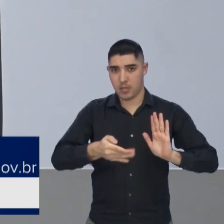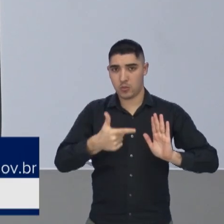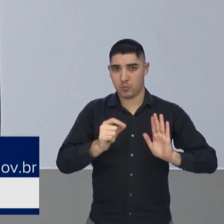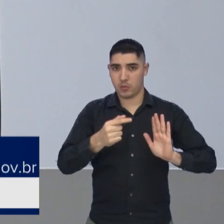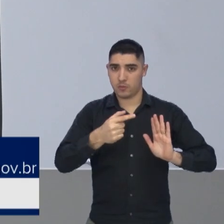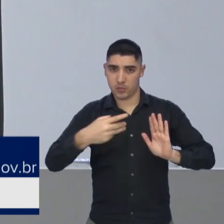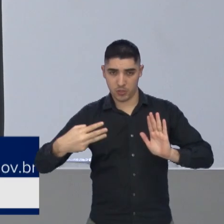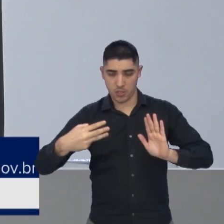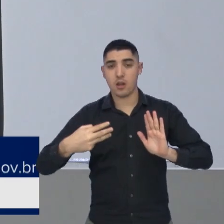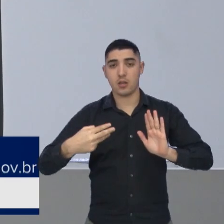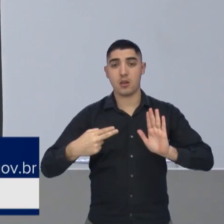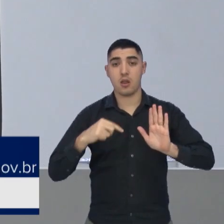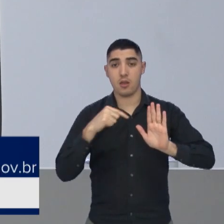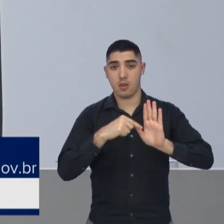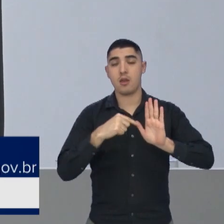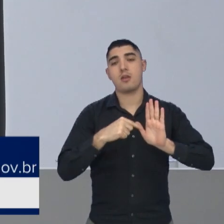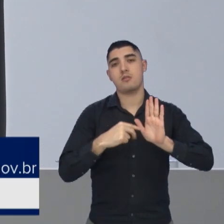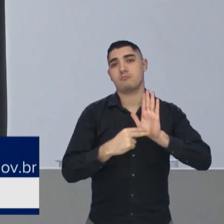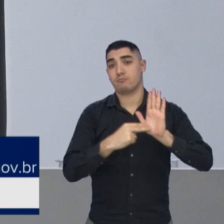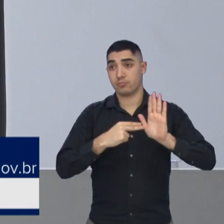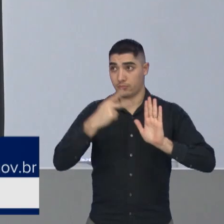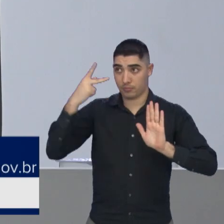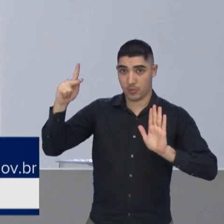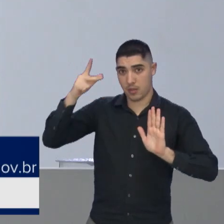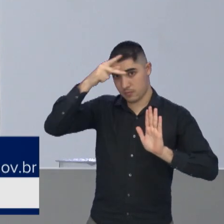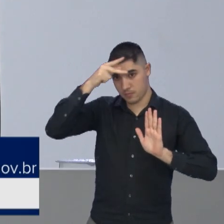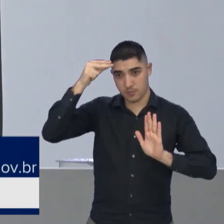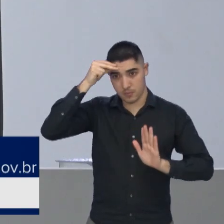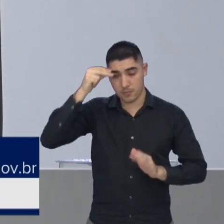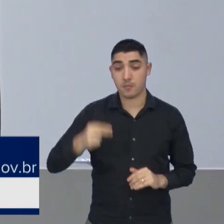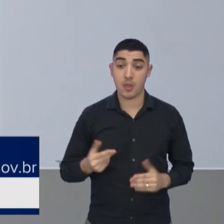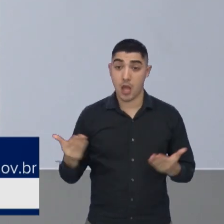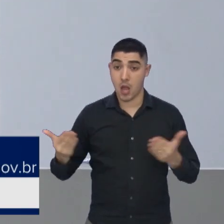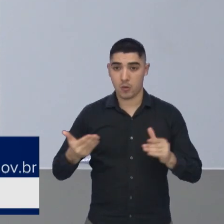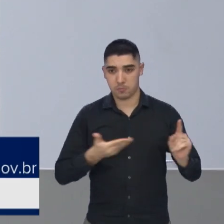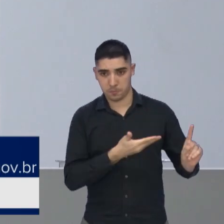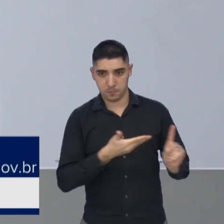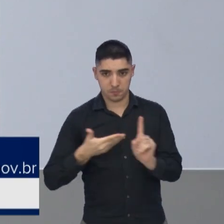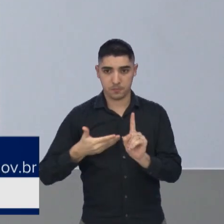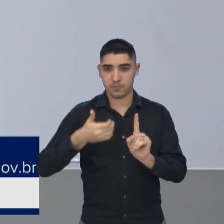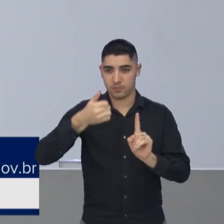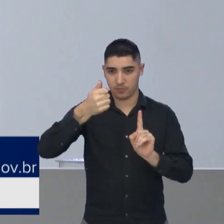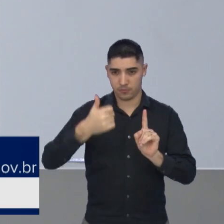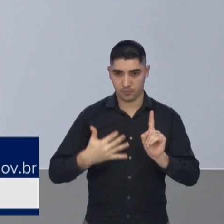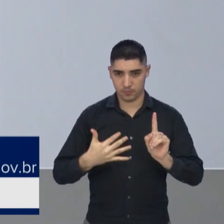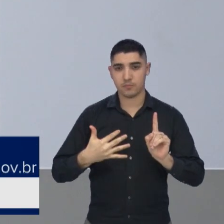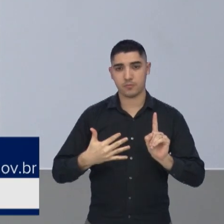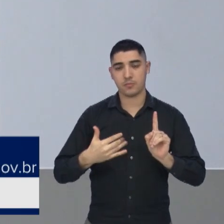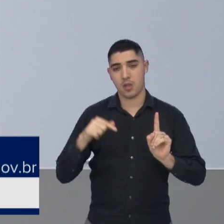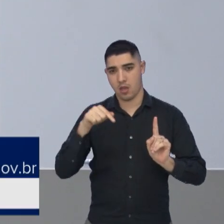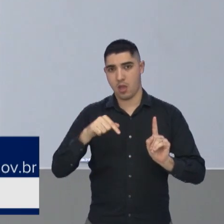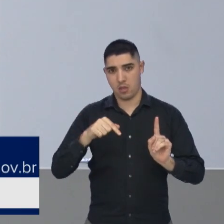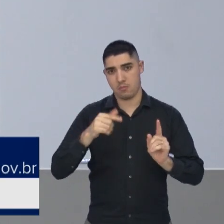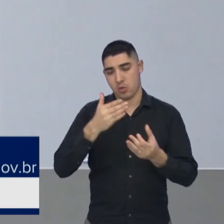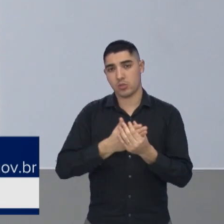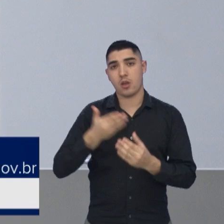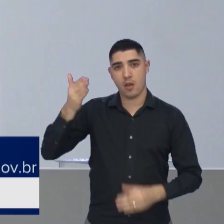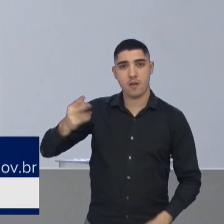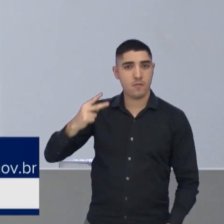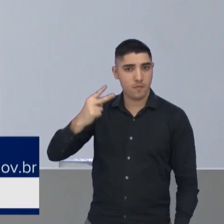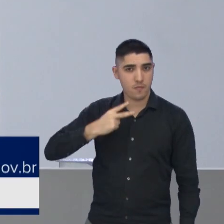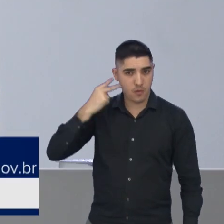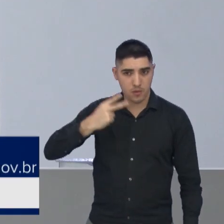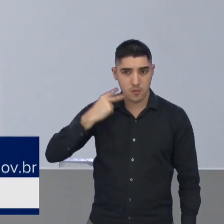17/2023, autoria do Poder Executivo. Escrita para falar no processo a